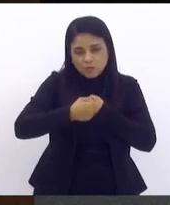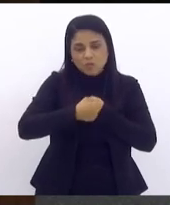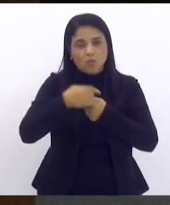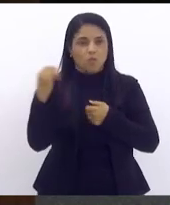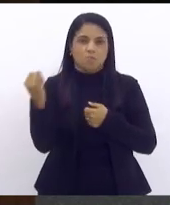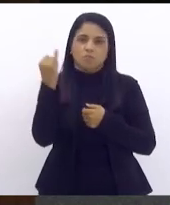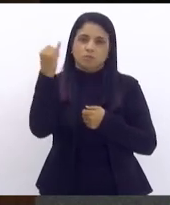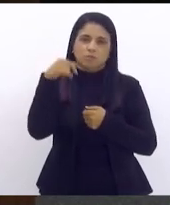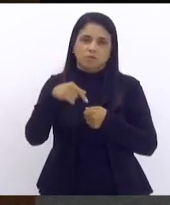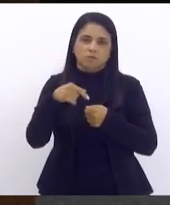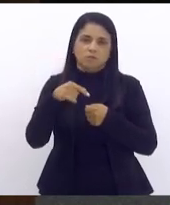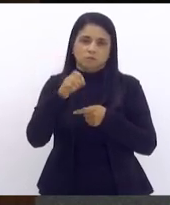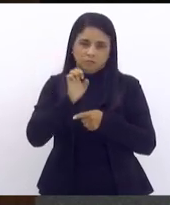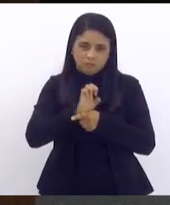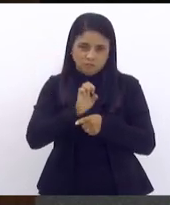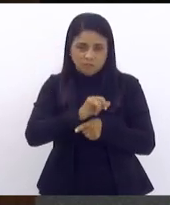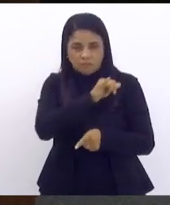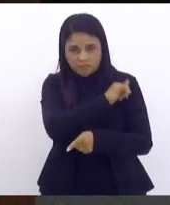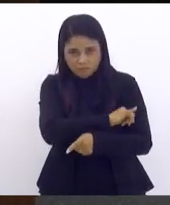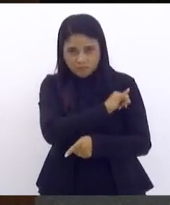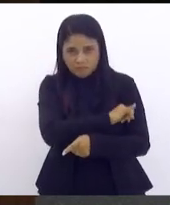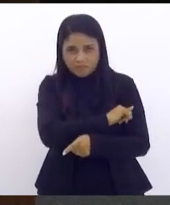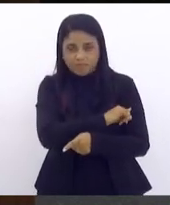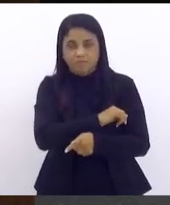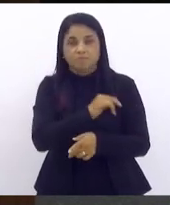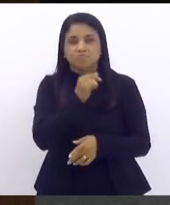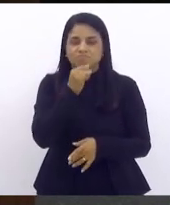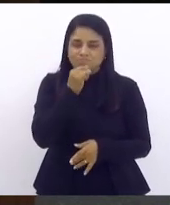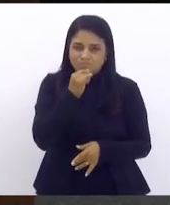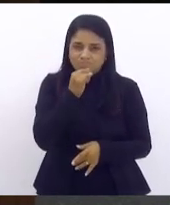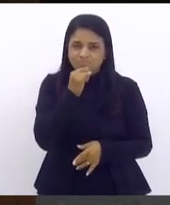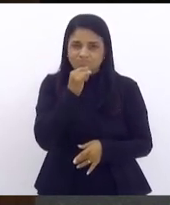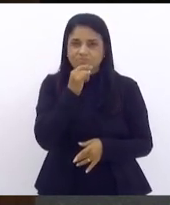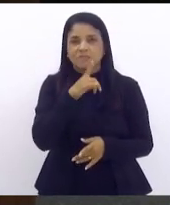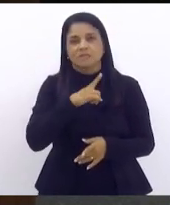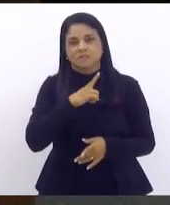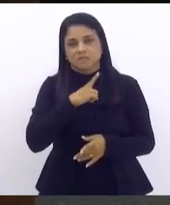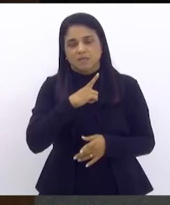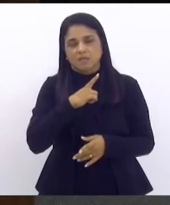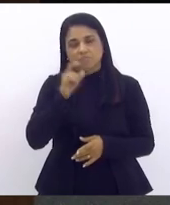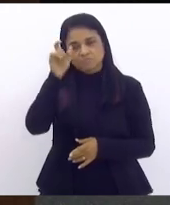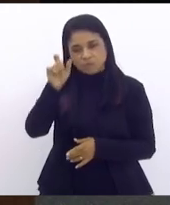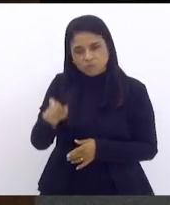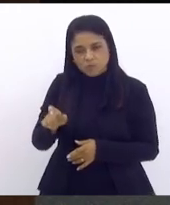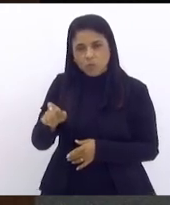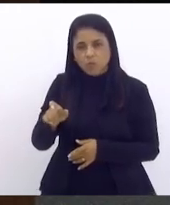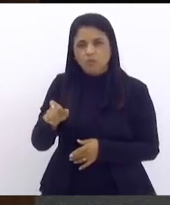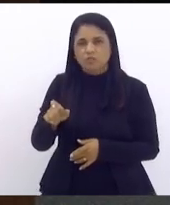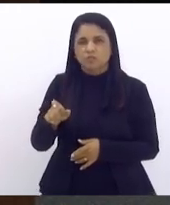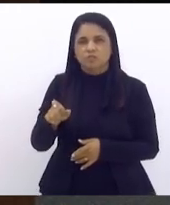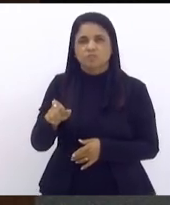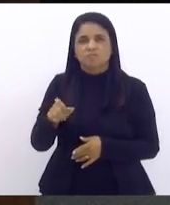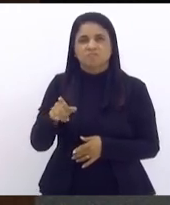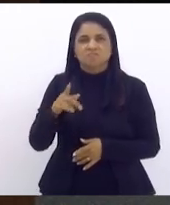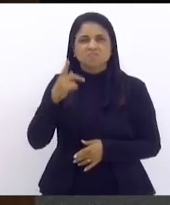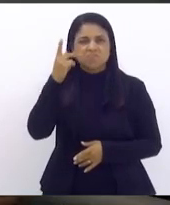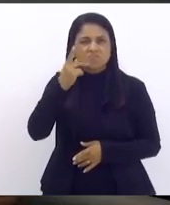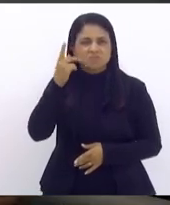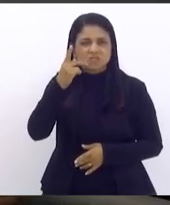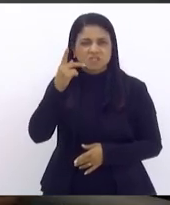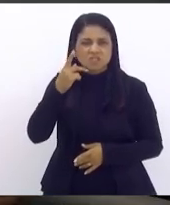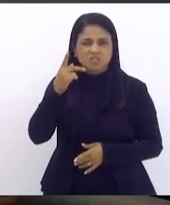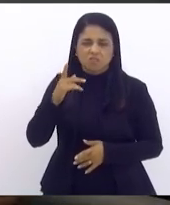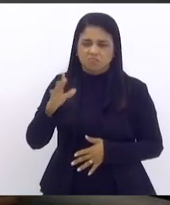nosso estado, que, infelizmente, ainda tem sujeitos, lixo de políticos como esse que está aí.